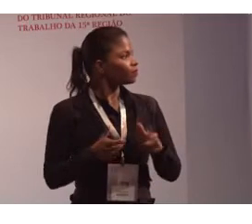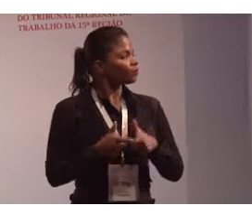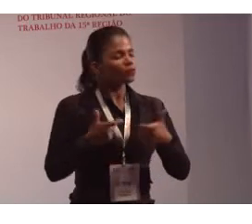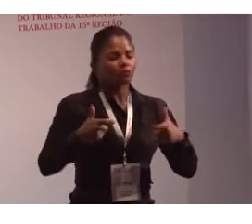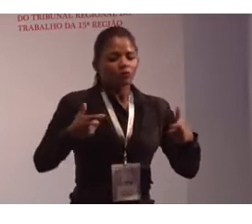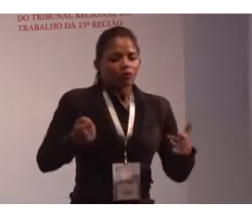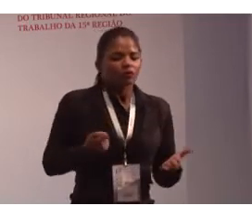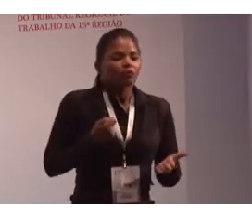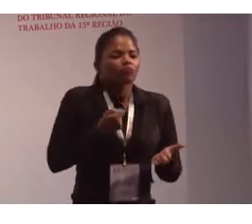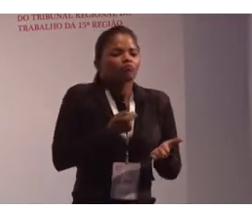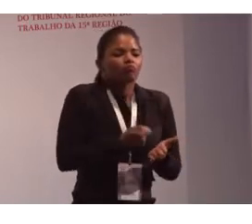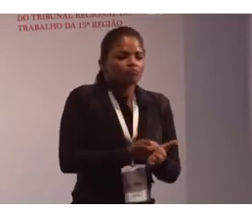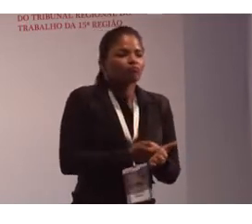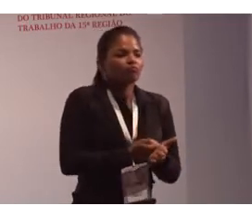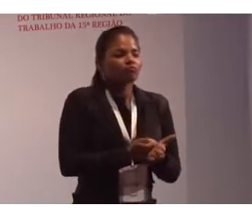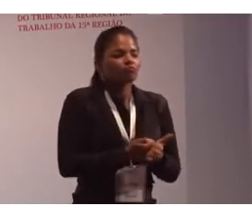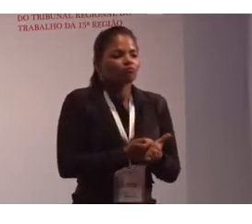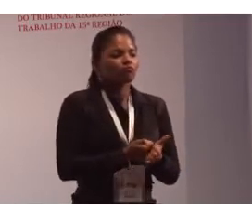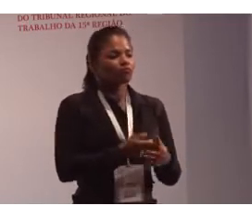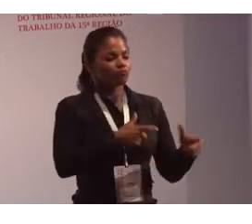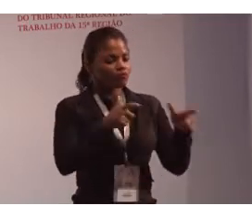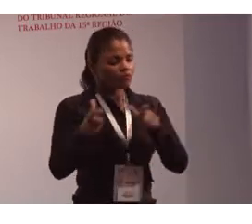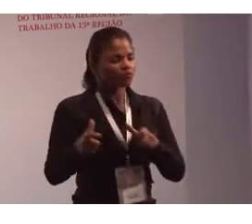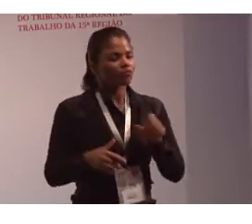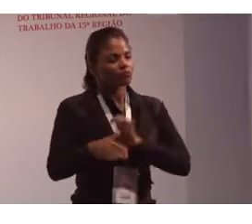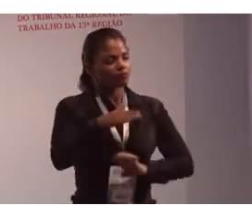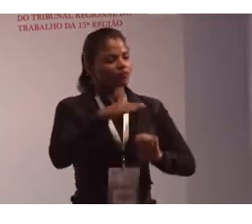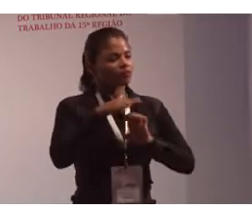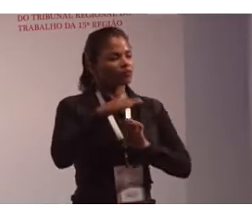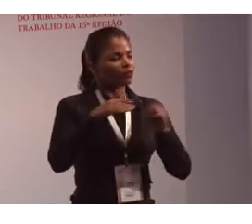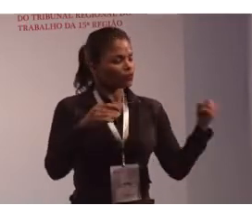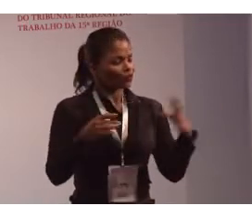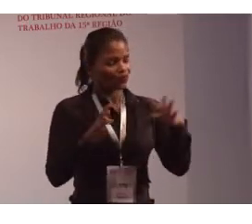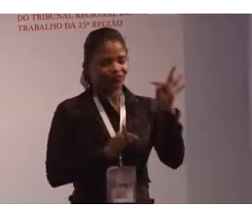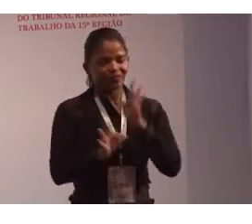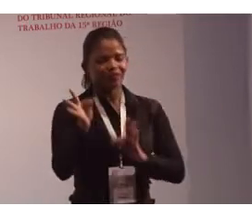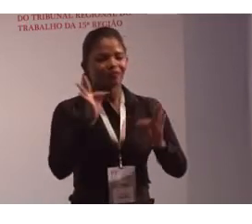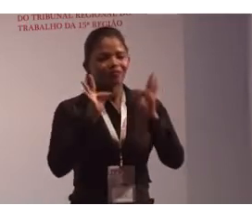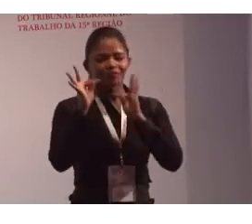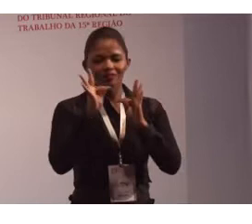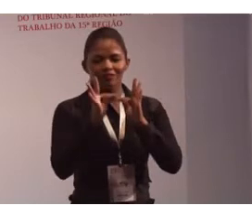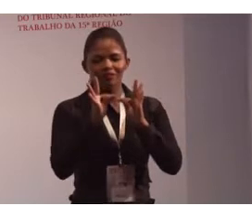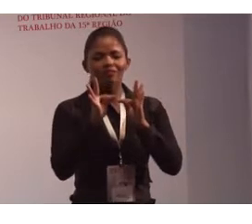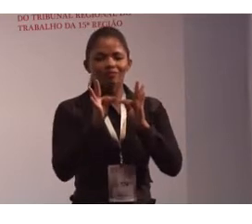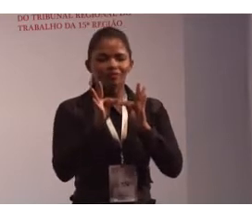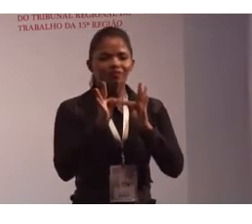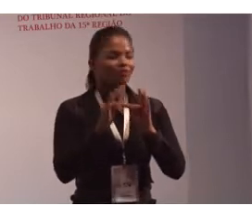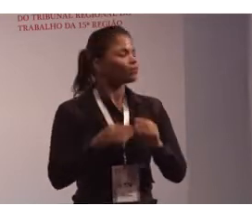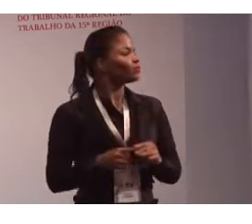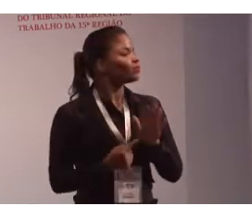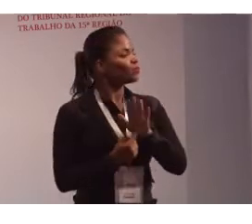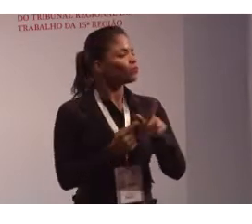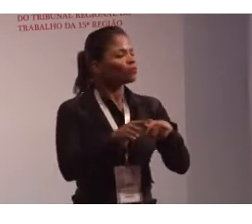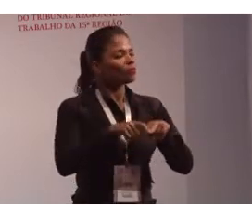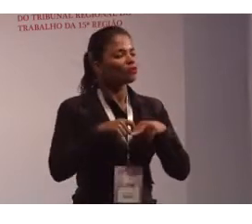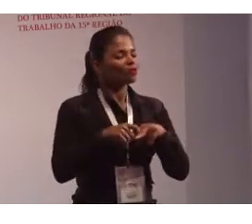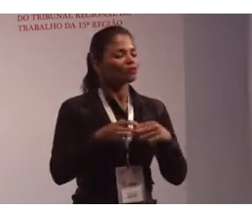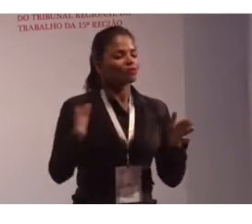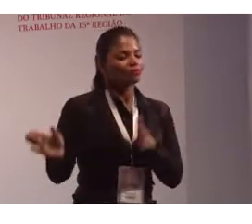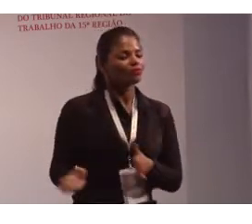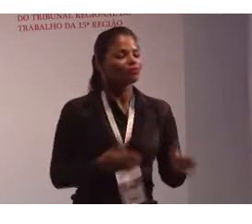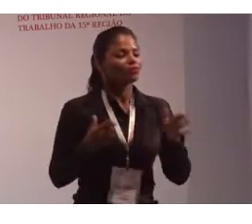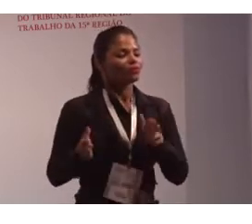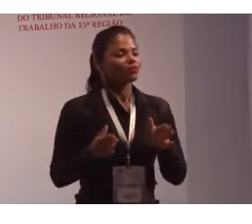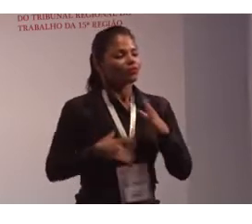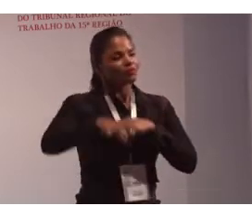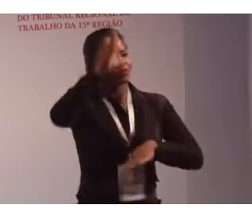de uma maior exigência cognitiva nessa interação com novas tecnologias. Isso agravado pelo fato de que o